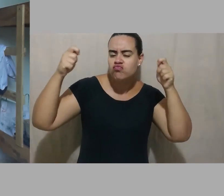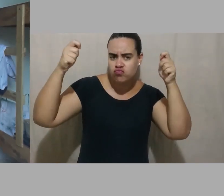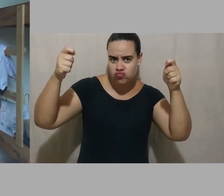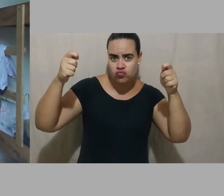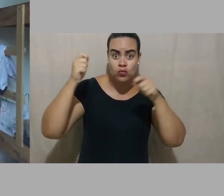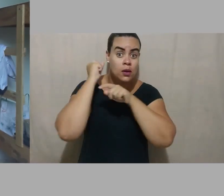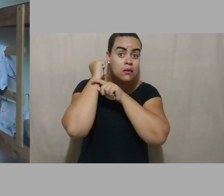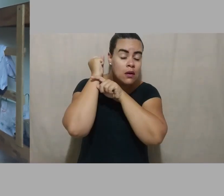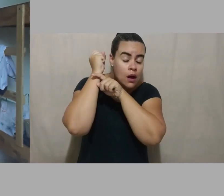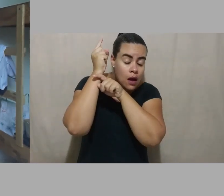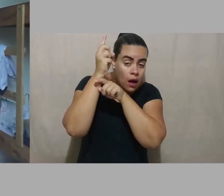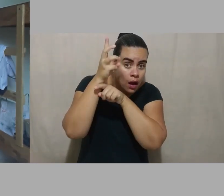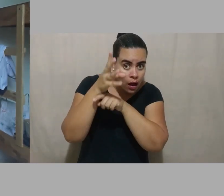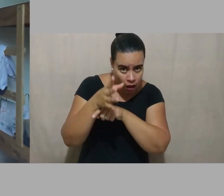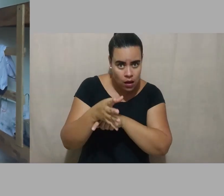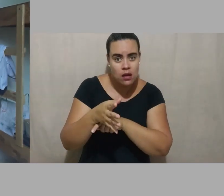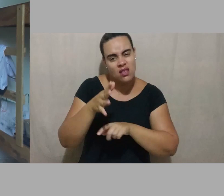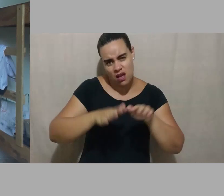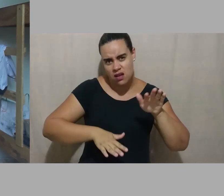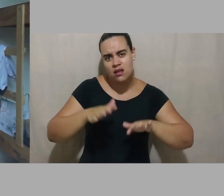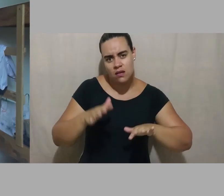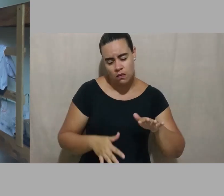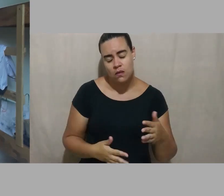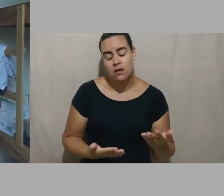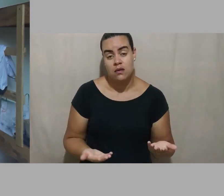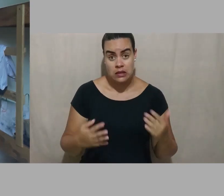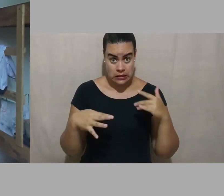na cidade, às vezes de madrugada.